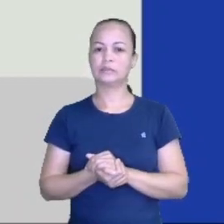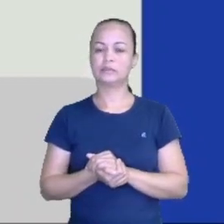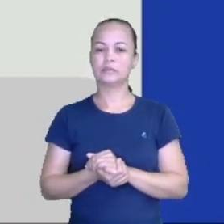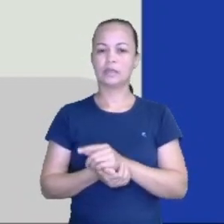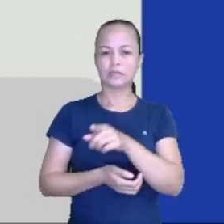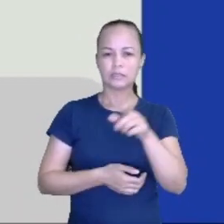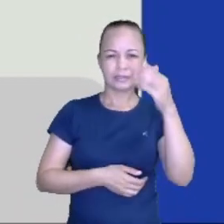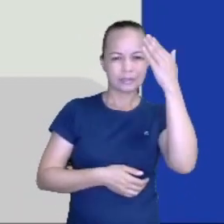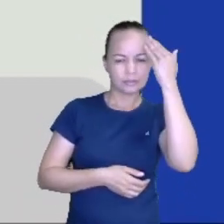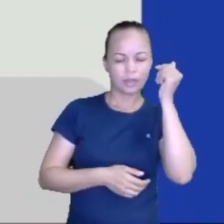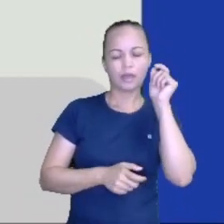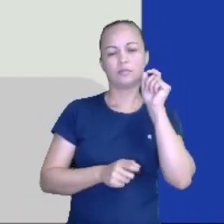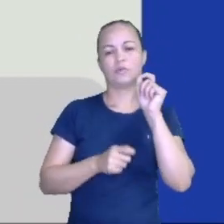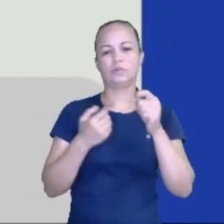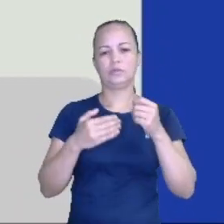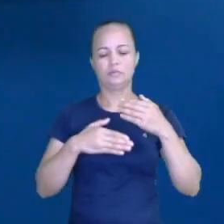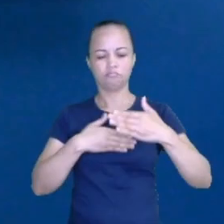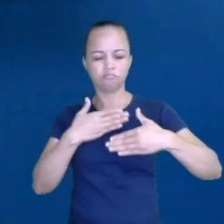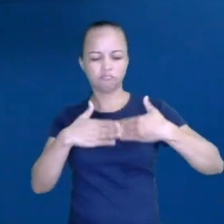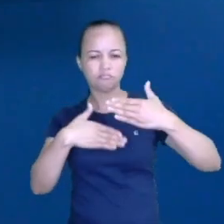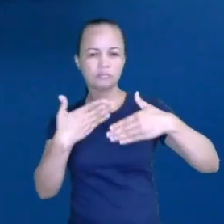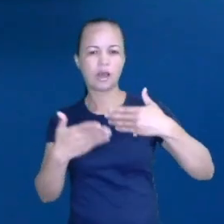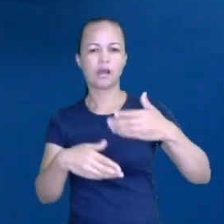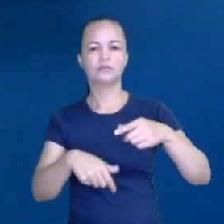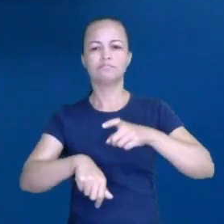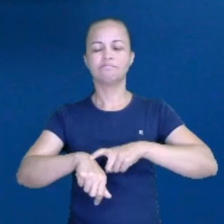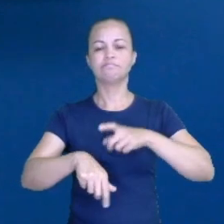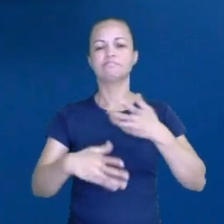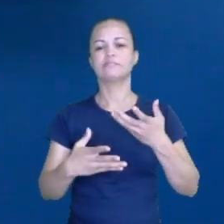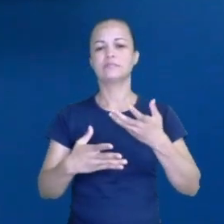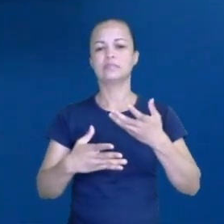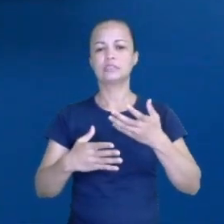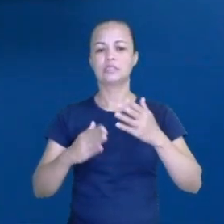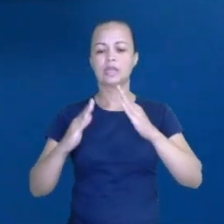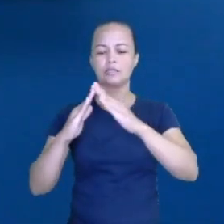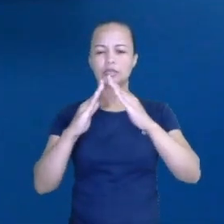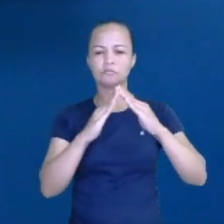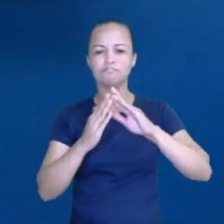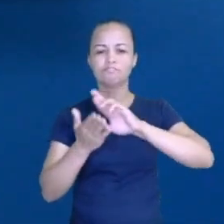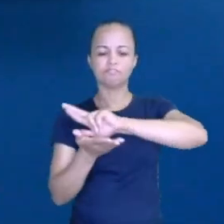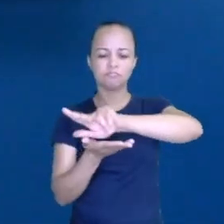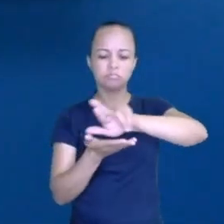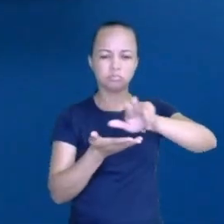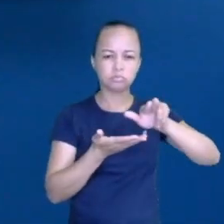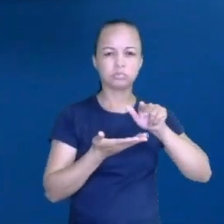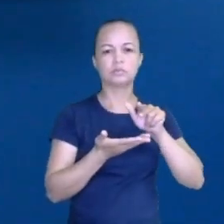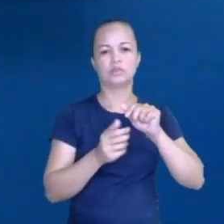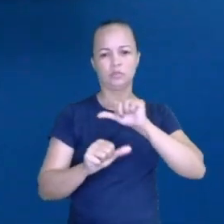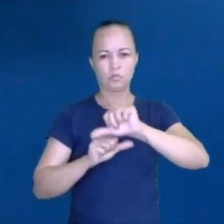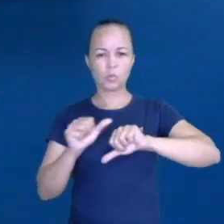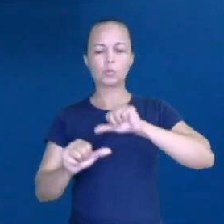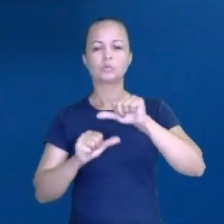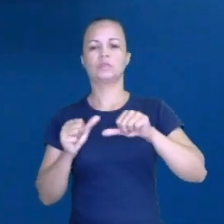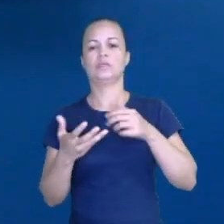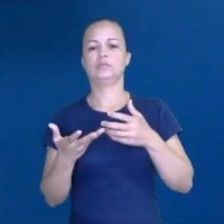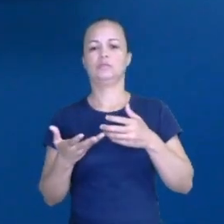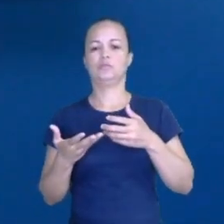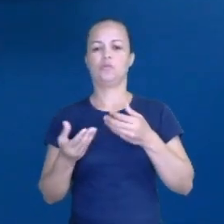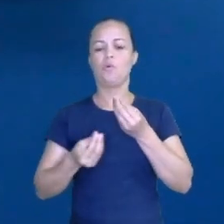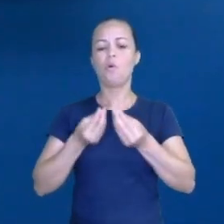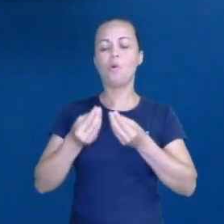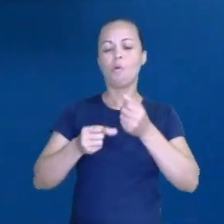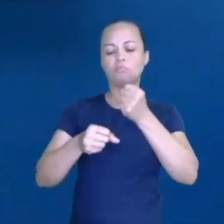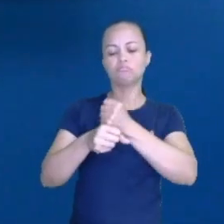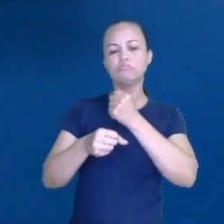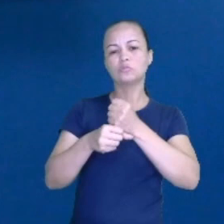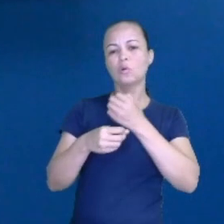Saibam que com o passar do tempo, os tipos de moradia foi mudando. Foi mudando o jeito de se construir. Quem